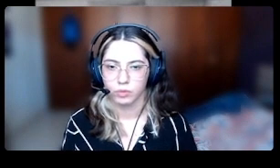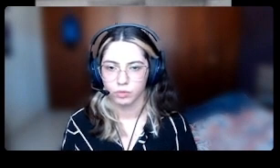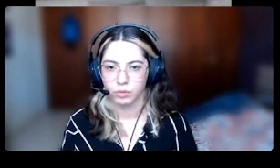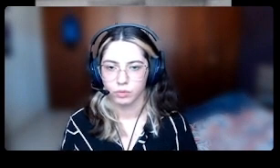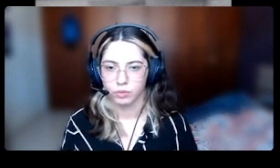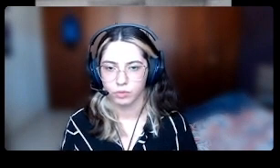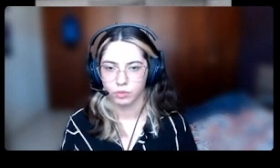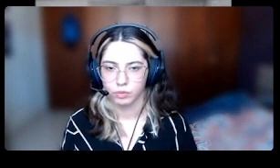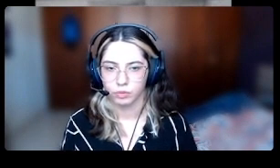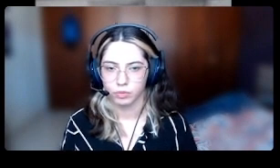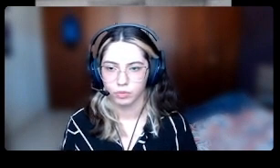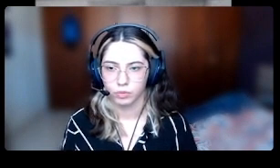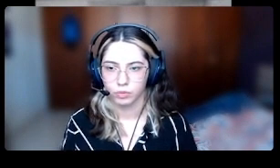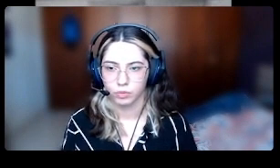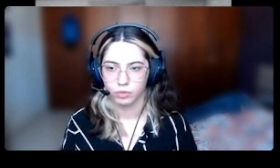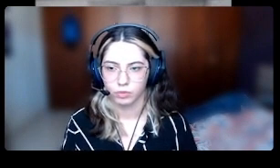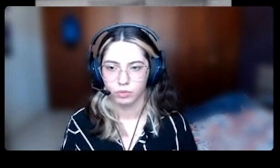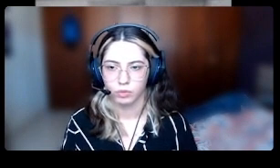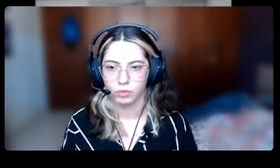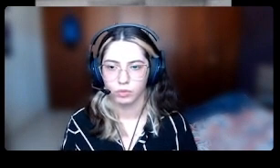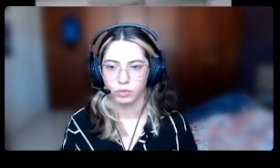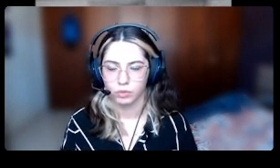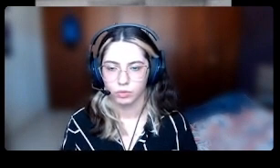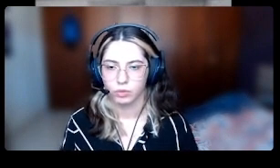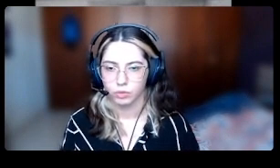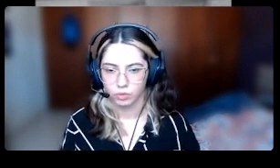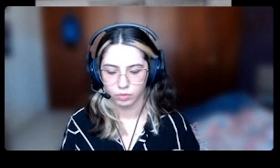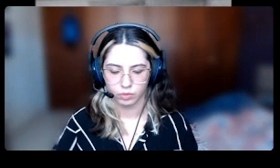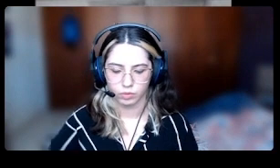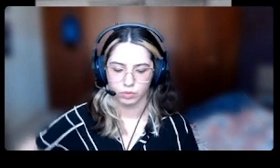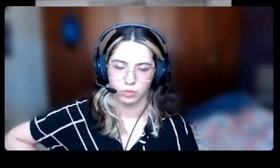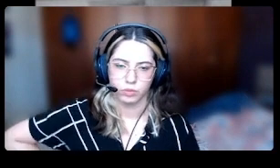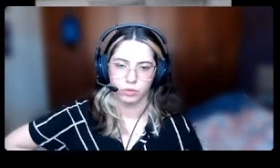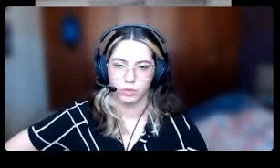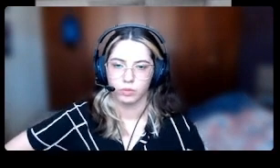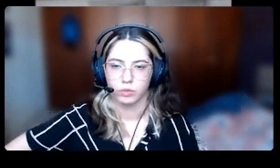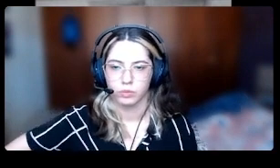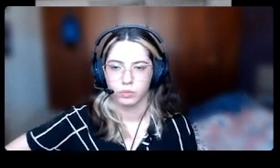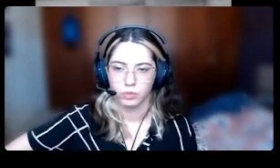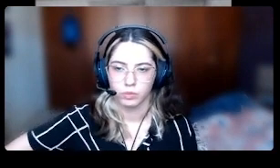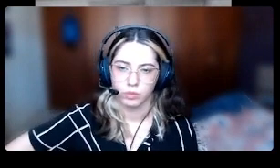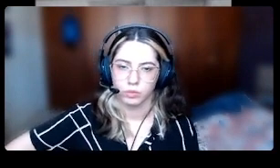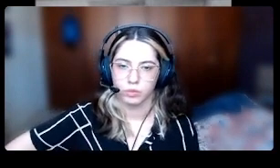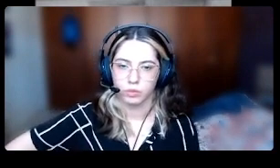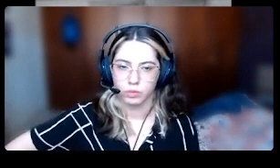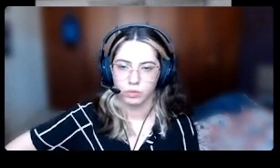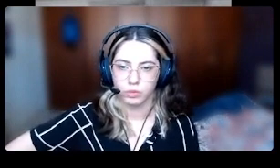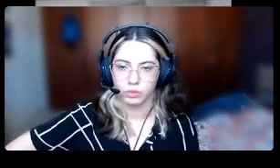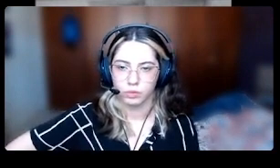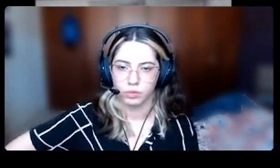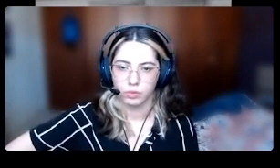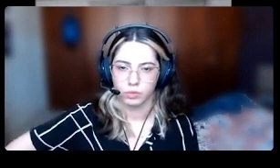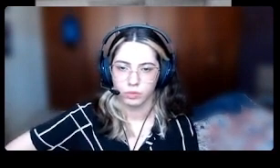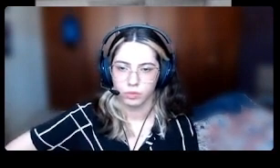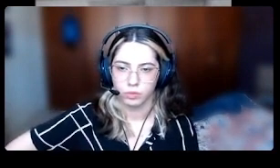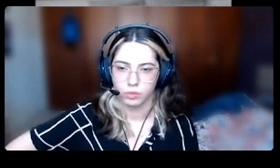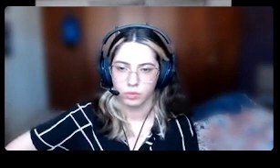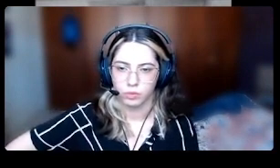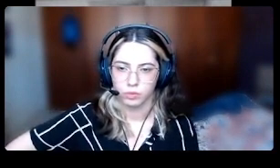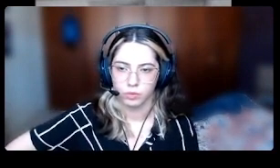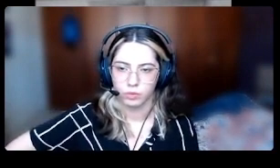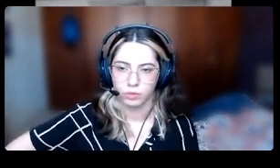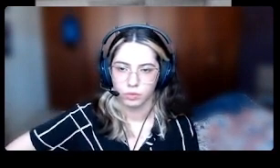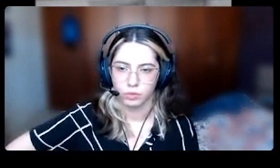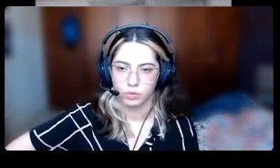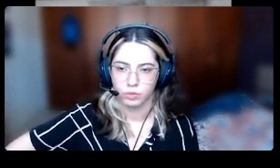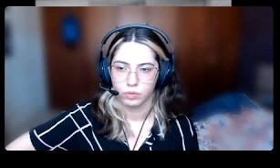a do eucaliptos grandes foi de 104,10 MPa. O módulo de elasticidade médio foi de 9.460,40 MPa do